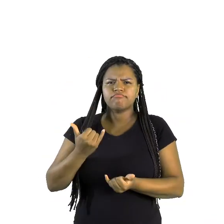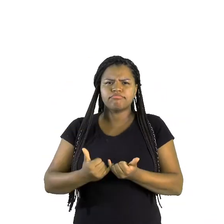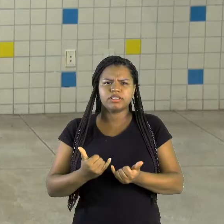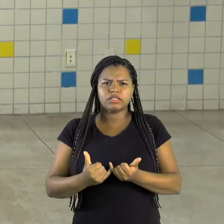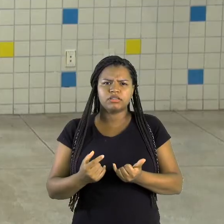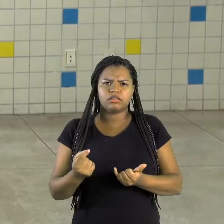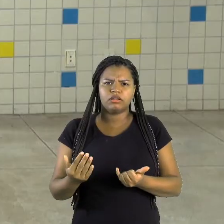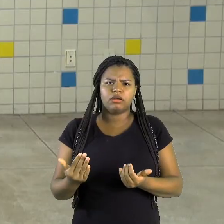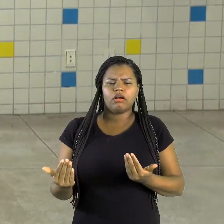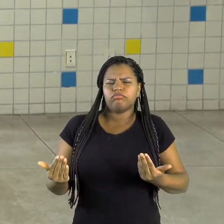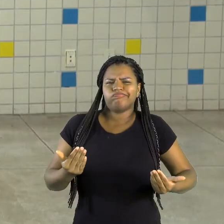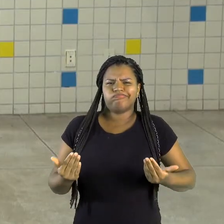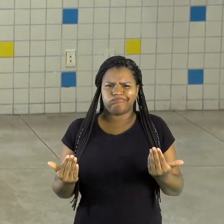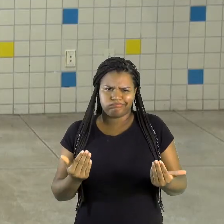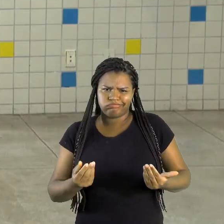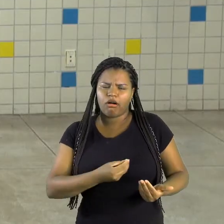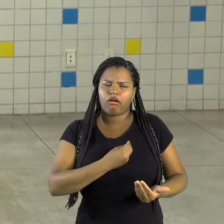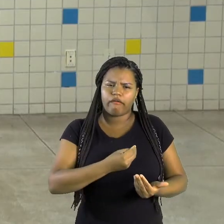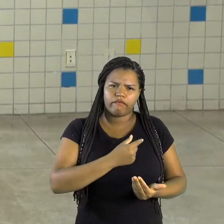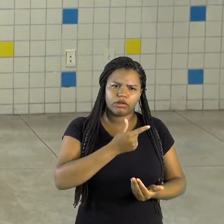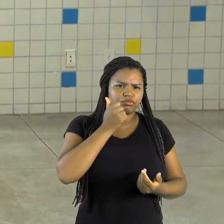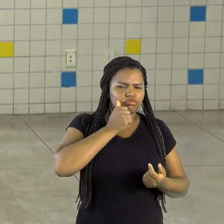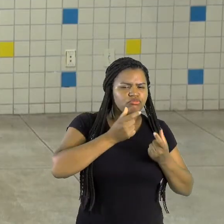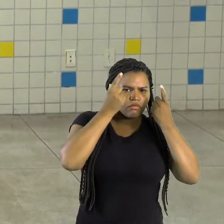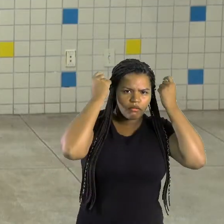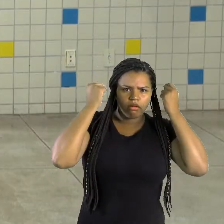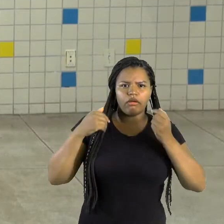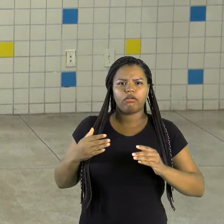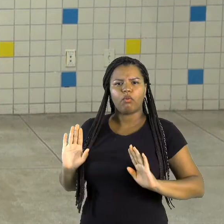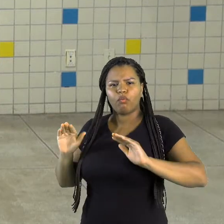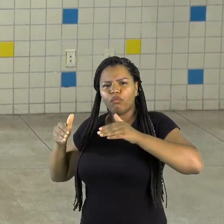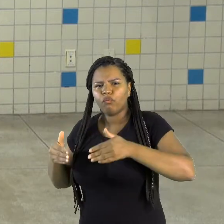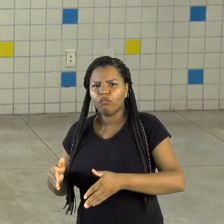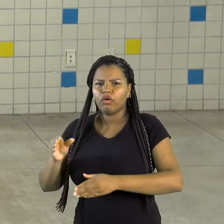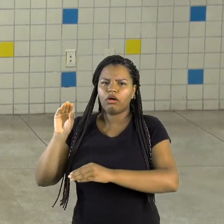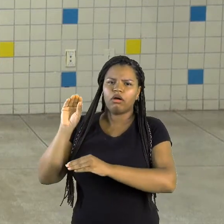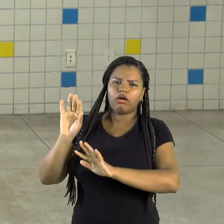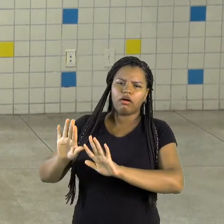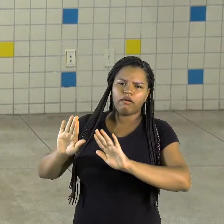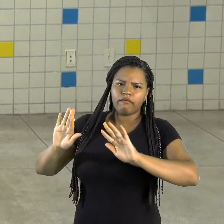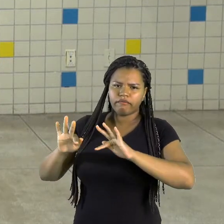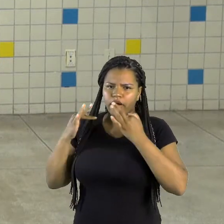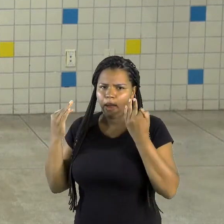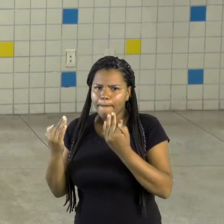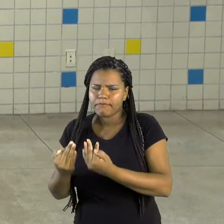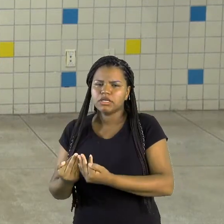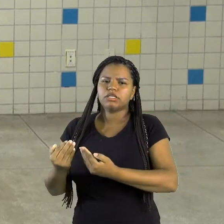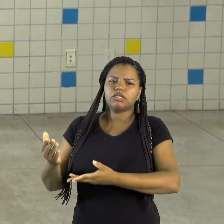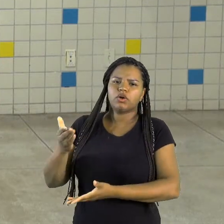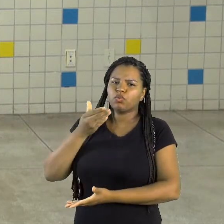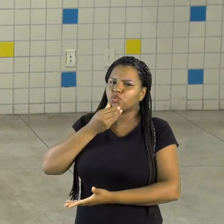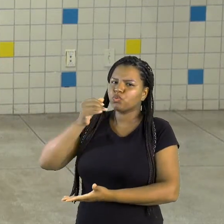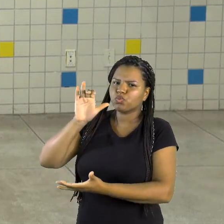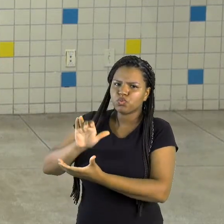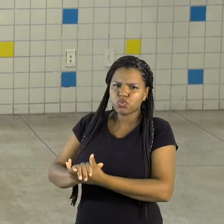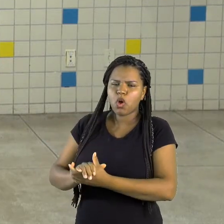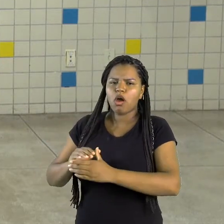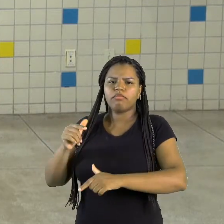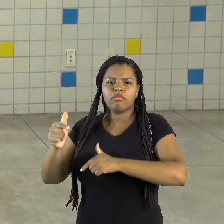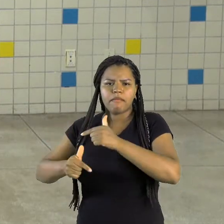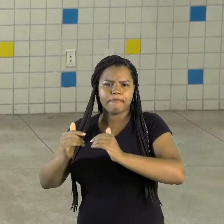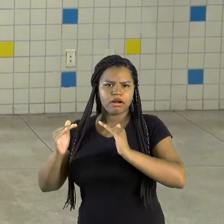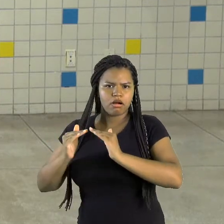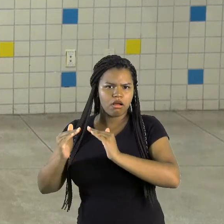das mulheres gregas, que se dedicavam ao lar, que se dedicavam aos seus maridos, que se dedicavam às atividades domésticas.